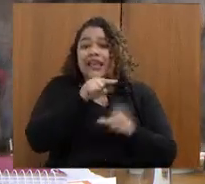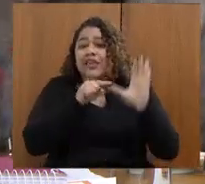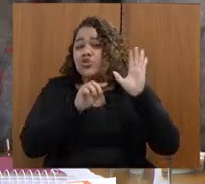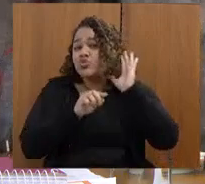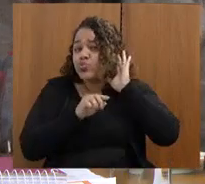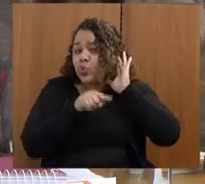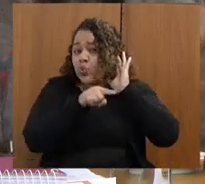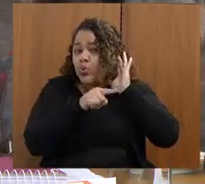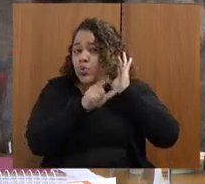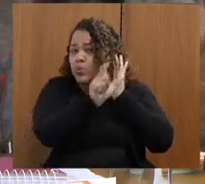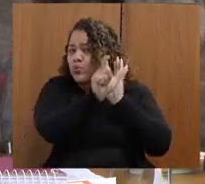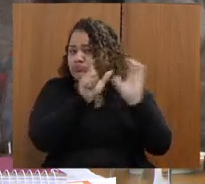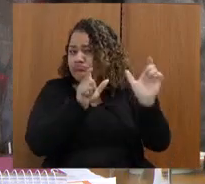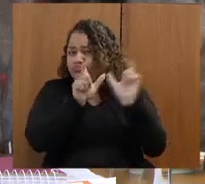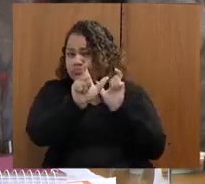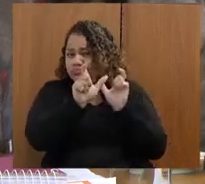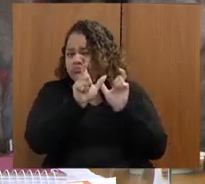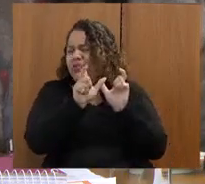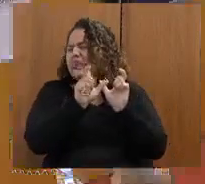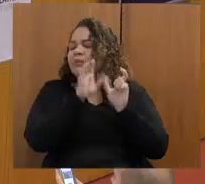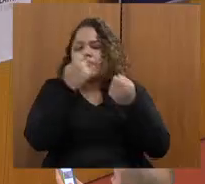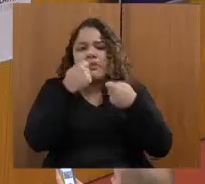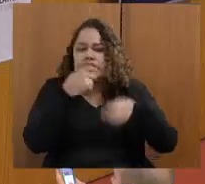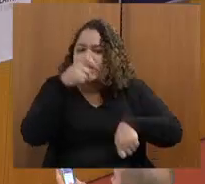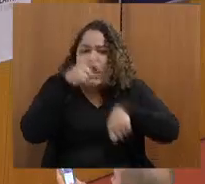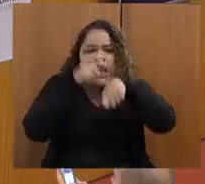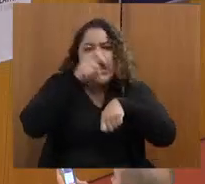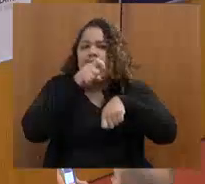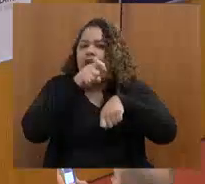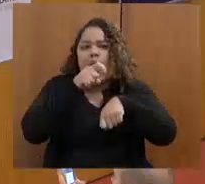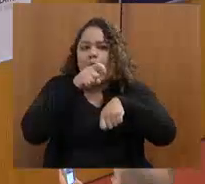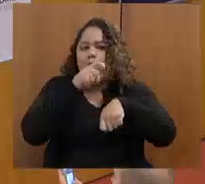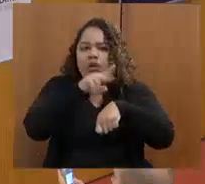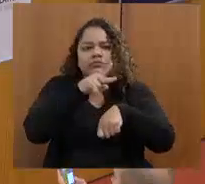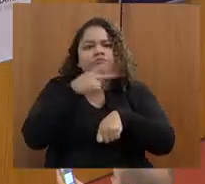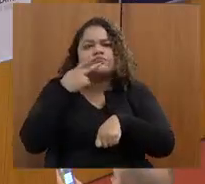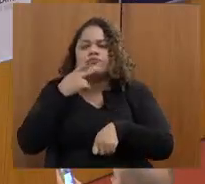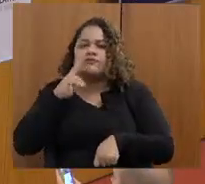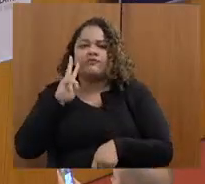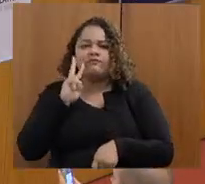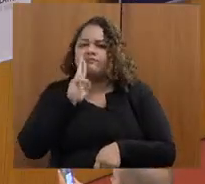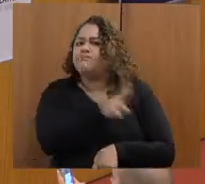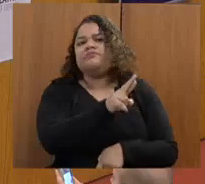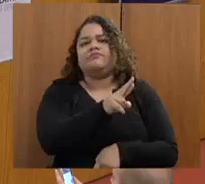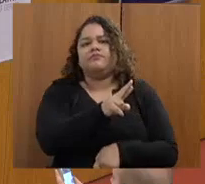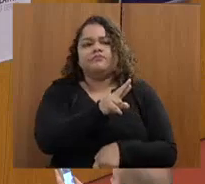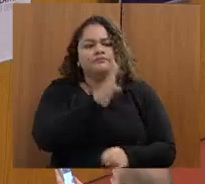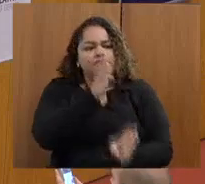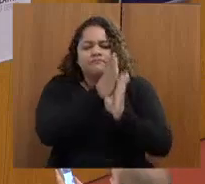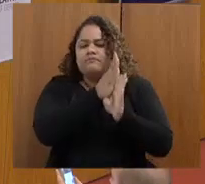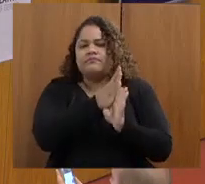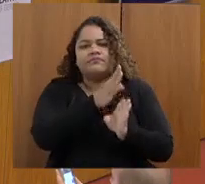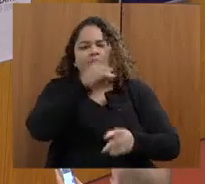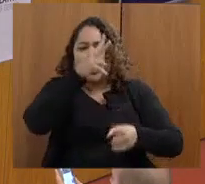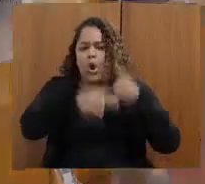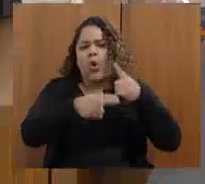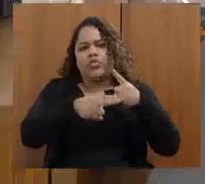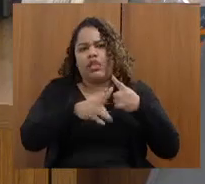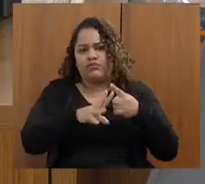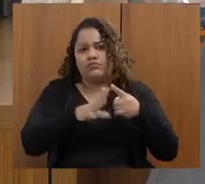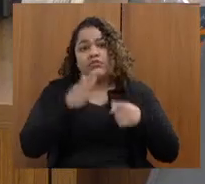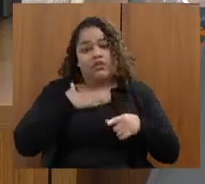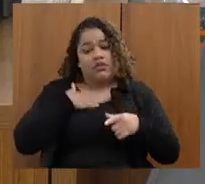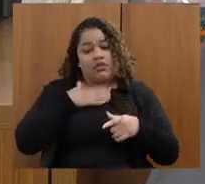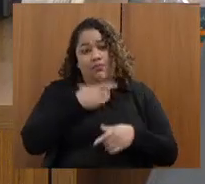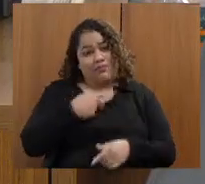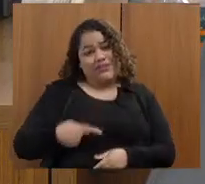essas colocações elas precisam imediatamente ser identificadas e no meu caso eu deveria